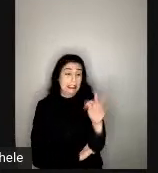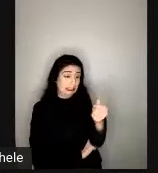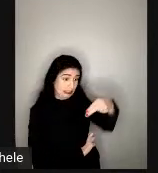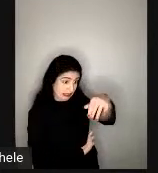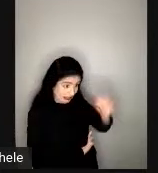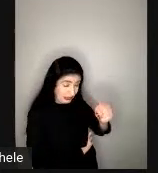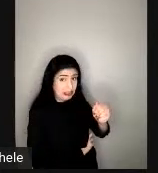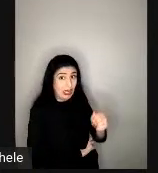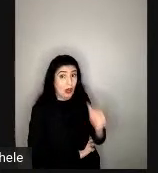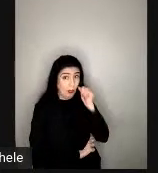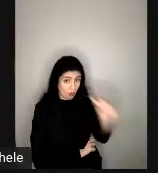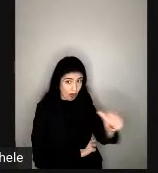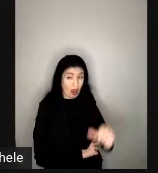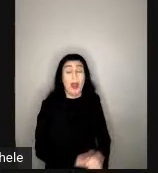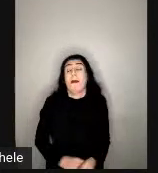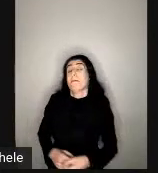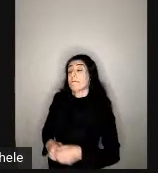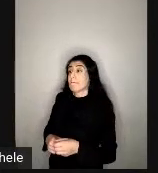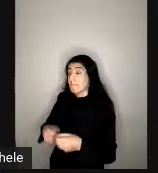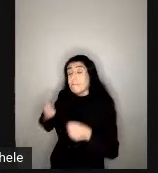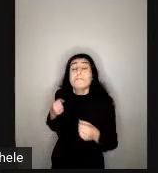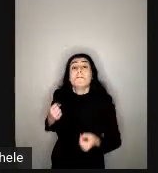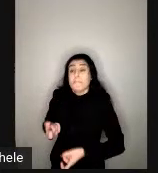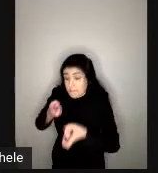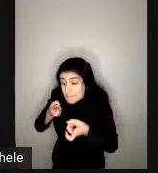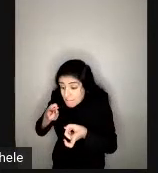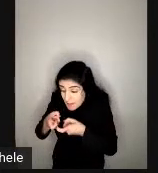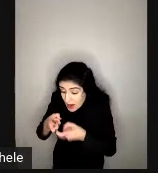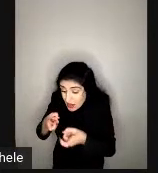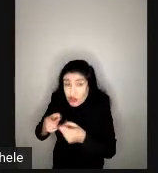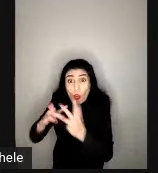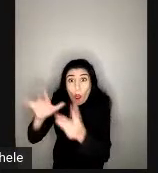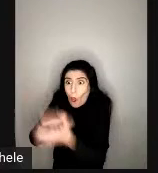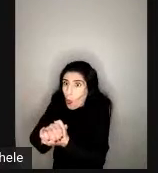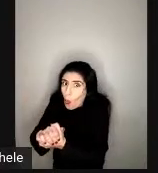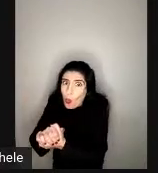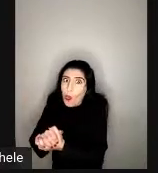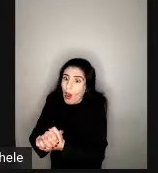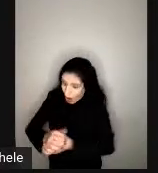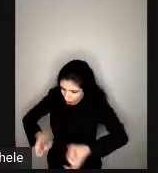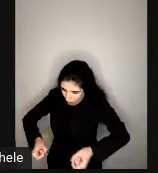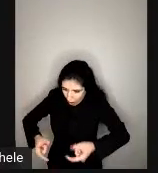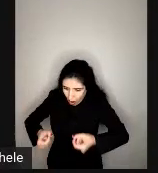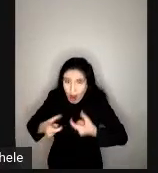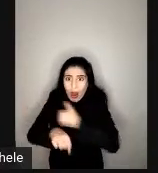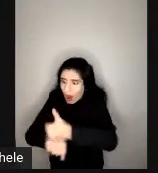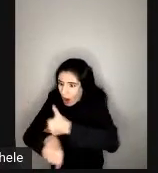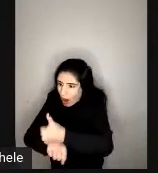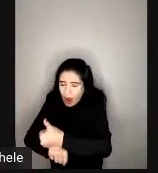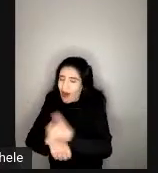médico, oncologista, e saber como que ele reagiu quando ele soube que você estava com câncer.